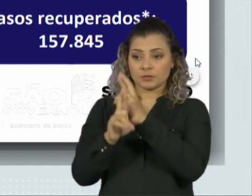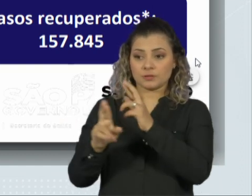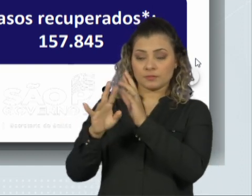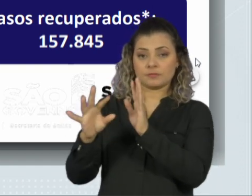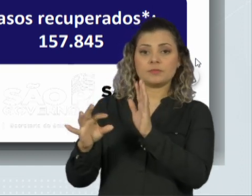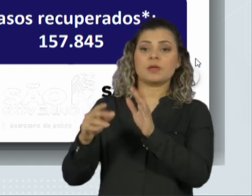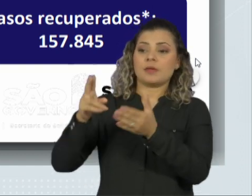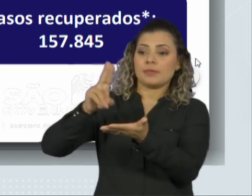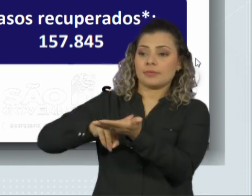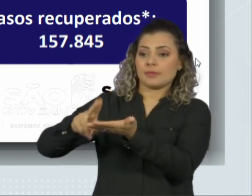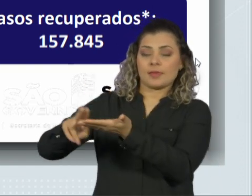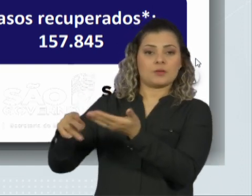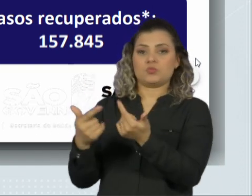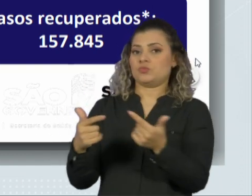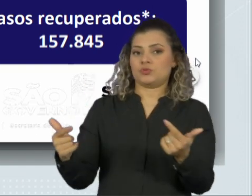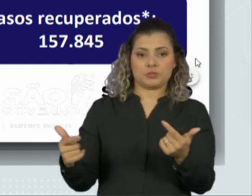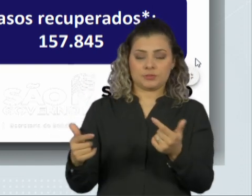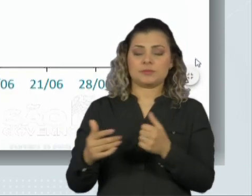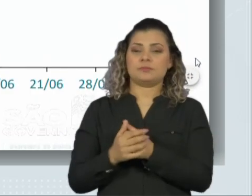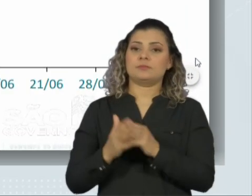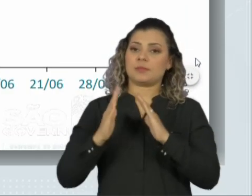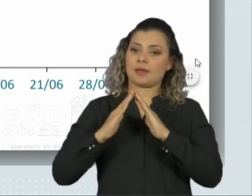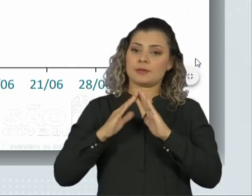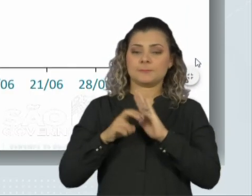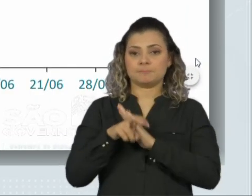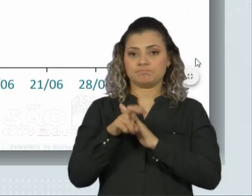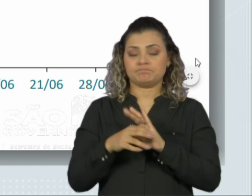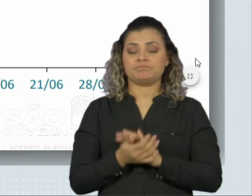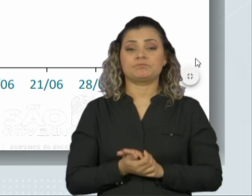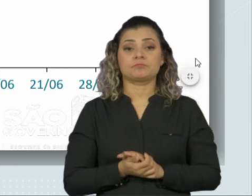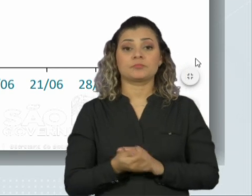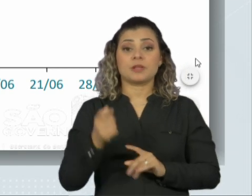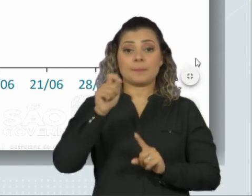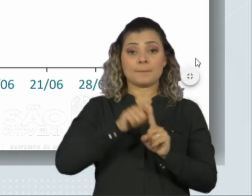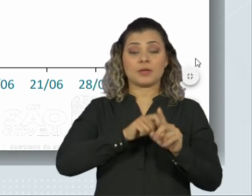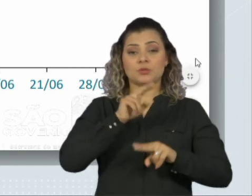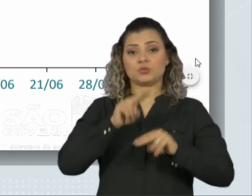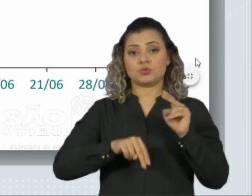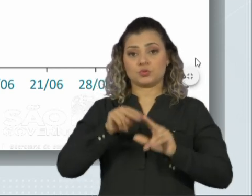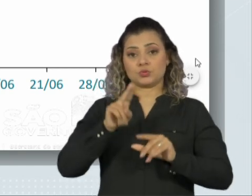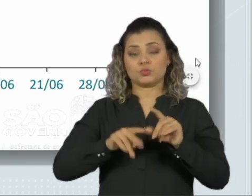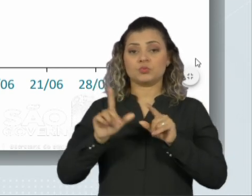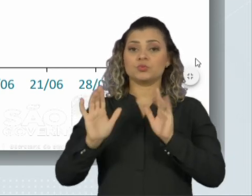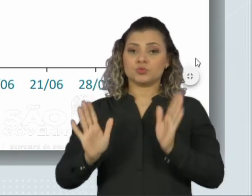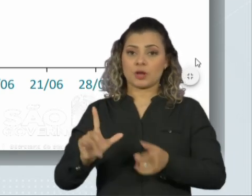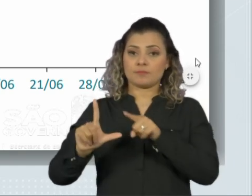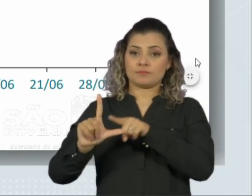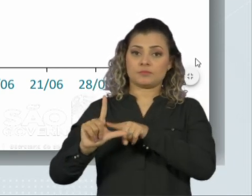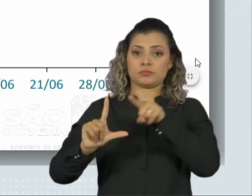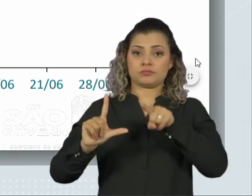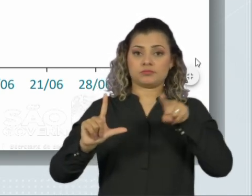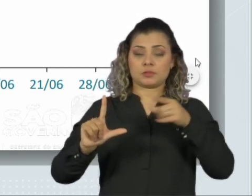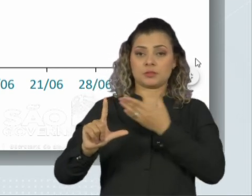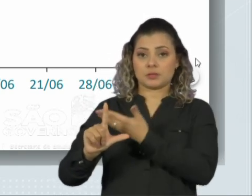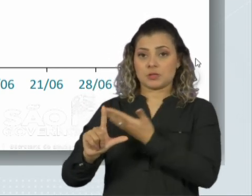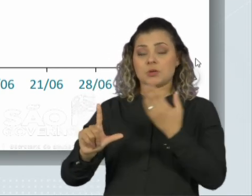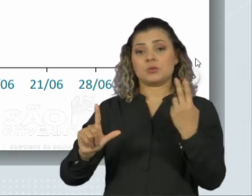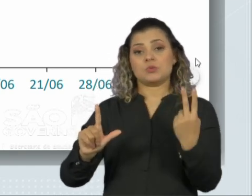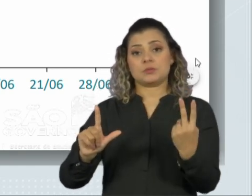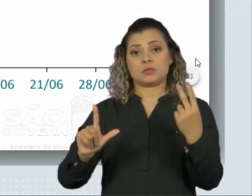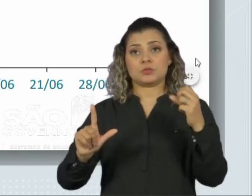regime de internação. Seguinte, por favor. Fechamos o mês de junho com este valor de